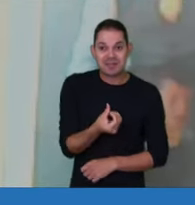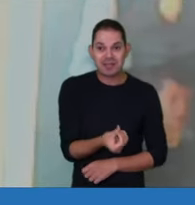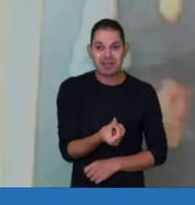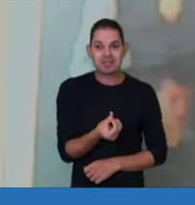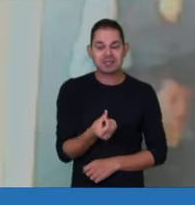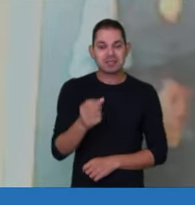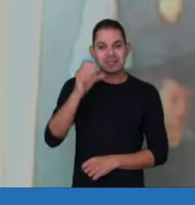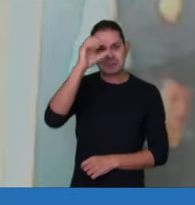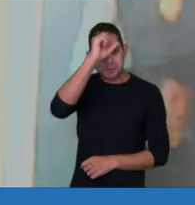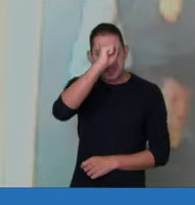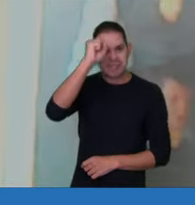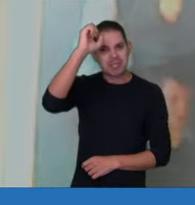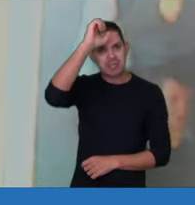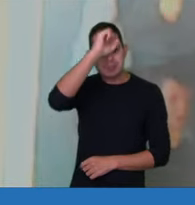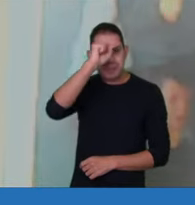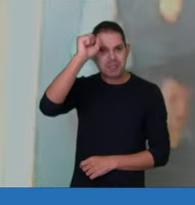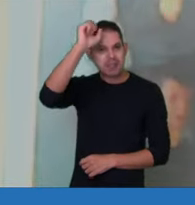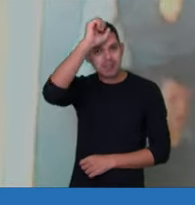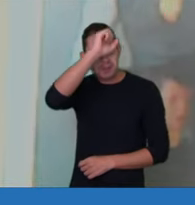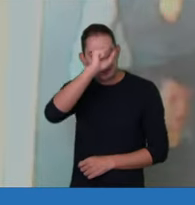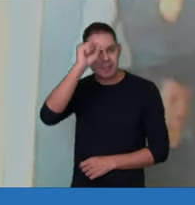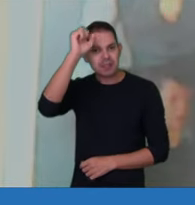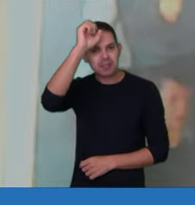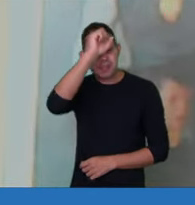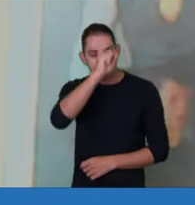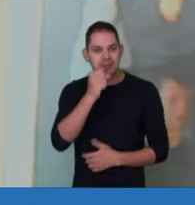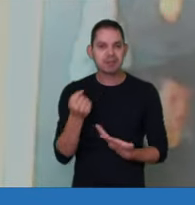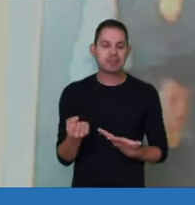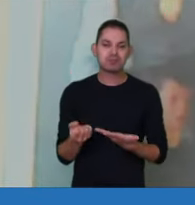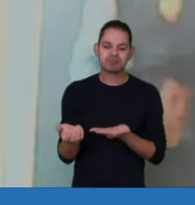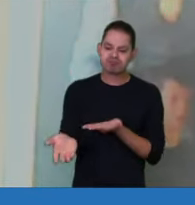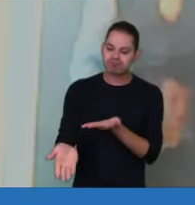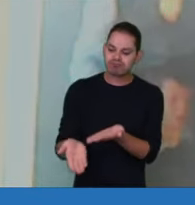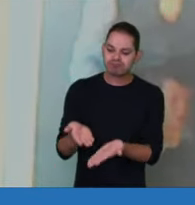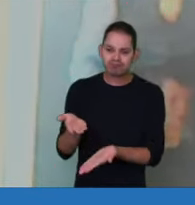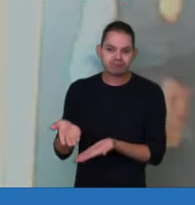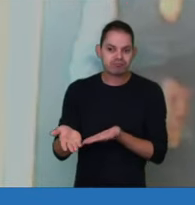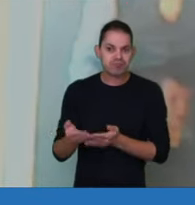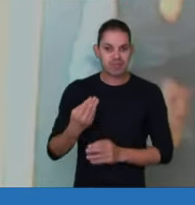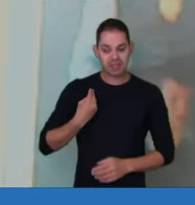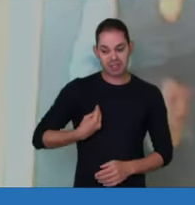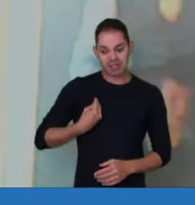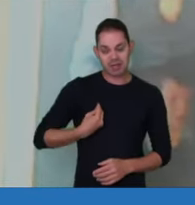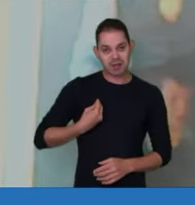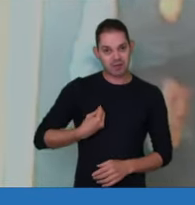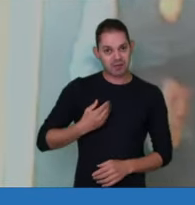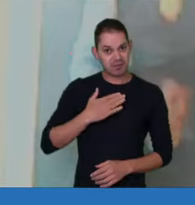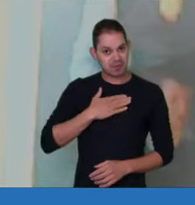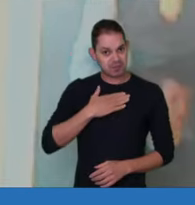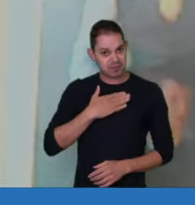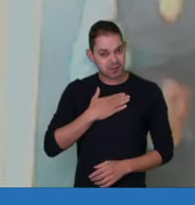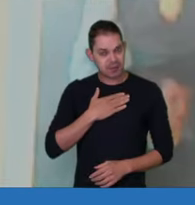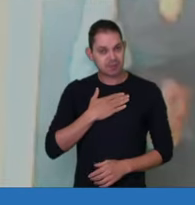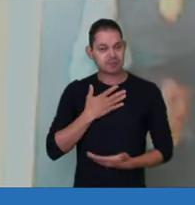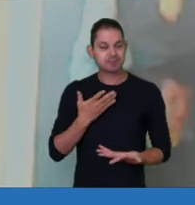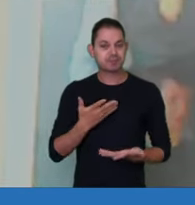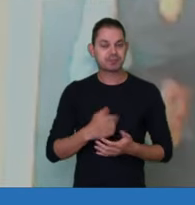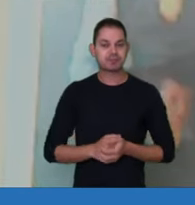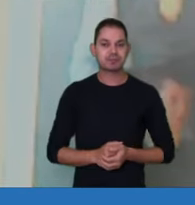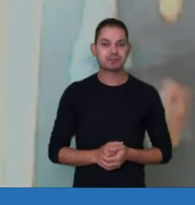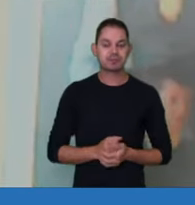reaprendido a como me colocar na minha própria vida, eu agora